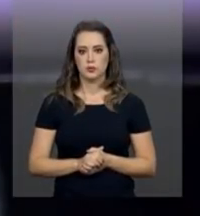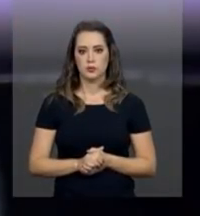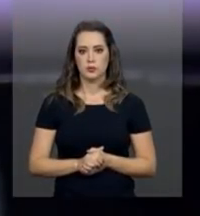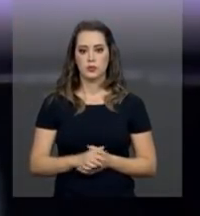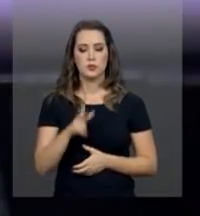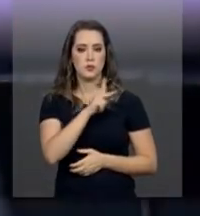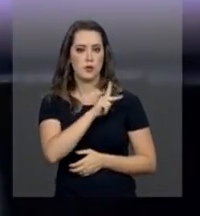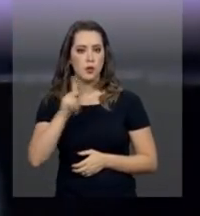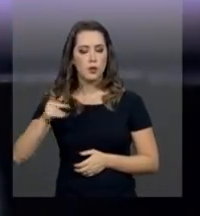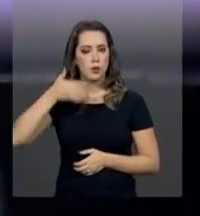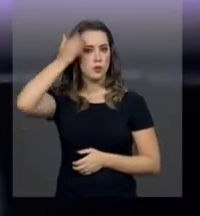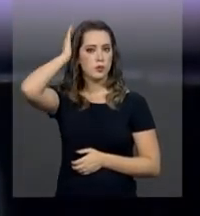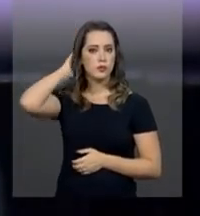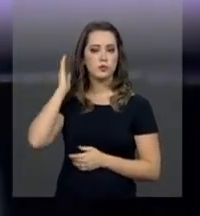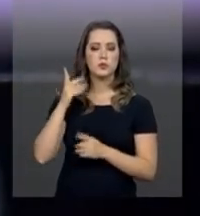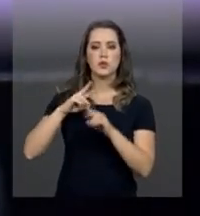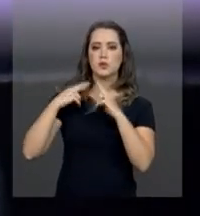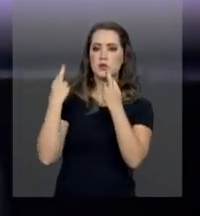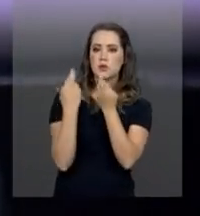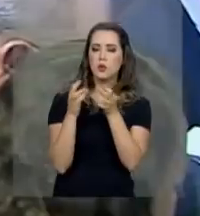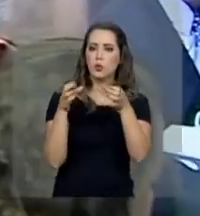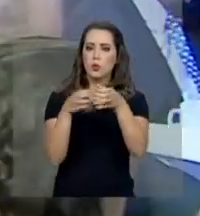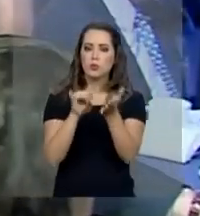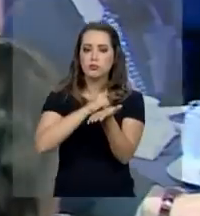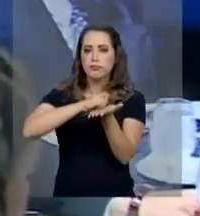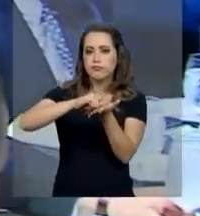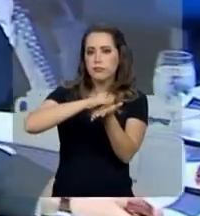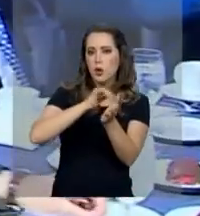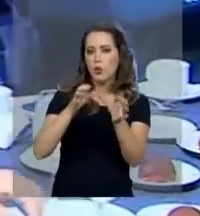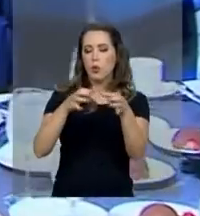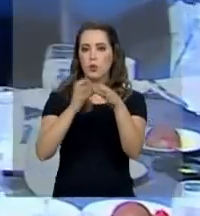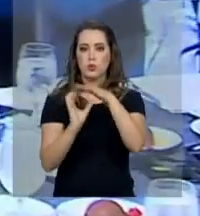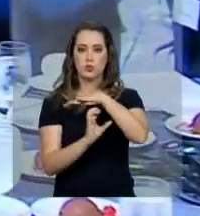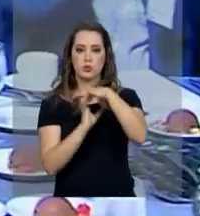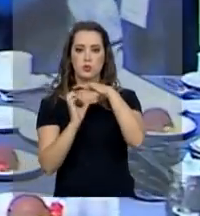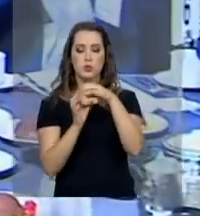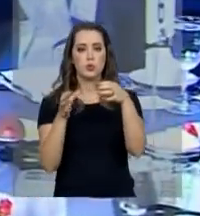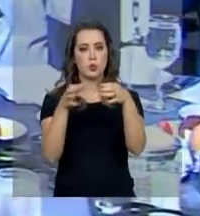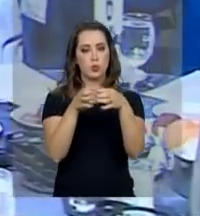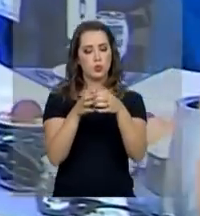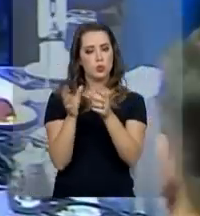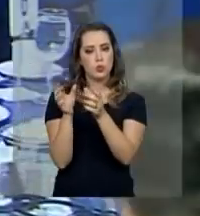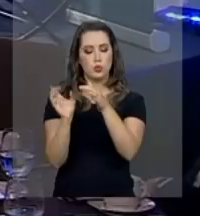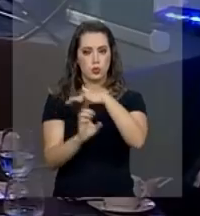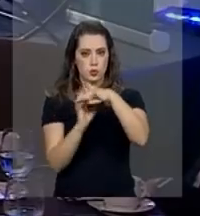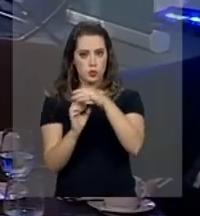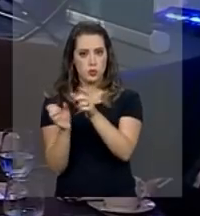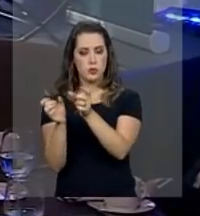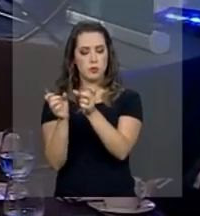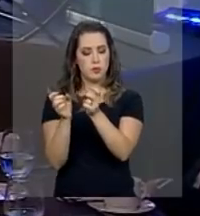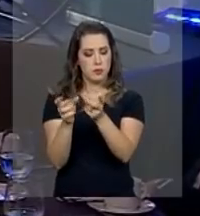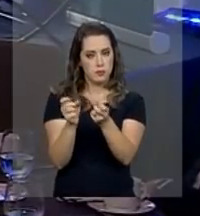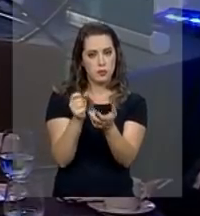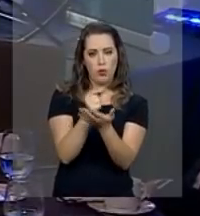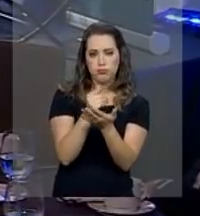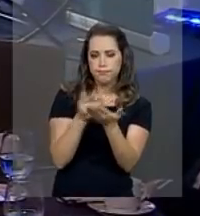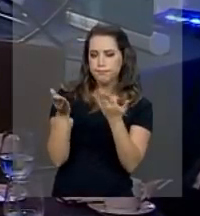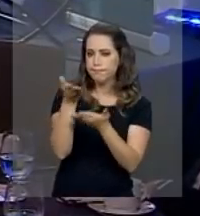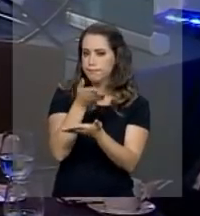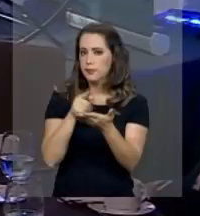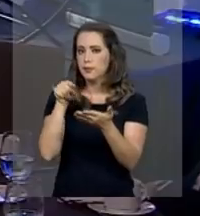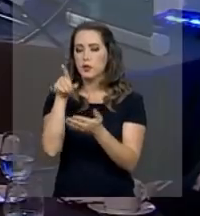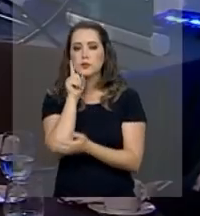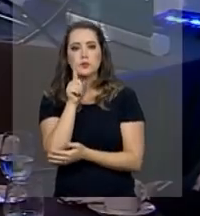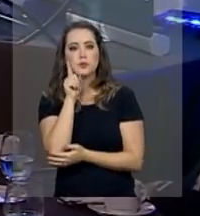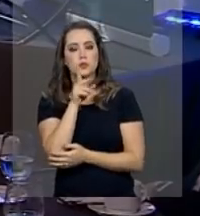O presidente Michel Temer se reuniu em Nova York com empresários da Câmara Americana de Comércio. Ele destacou a importância